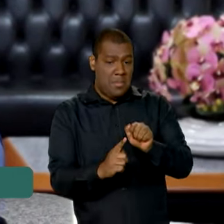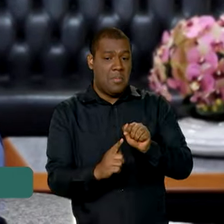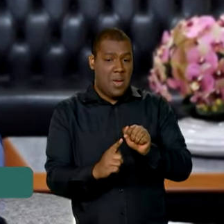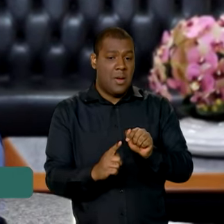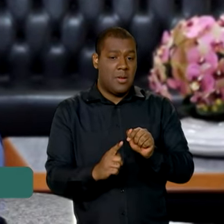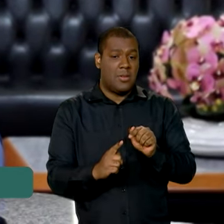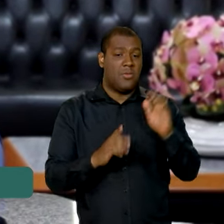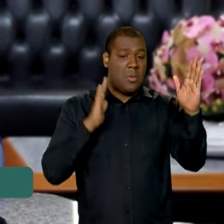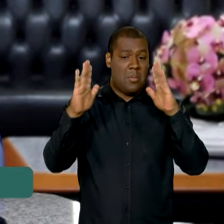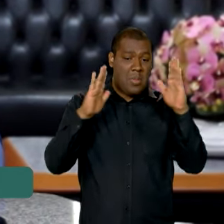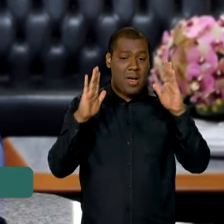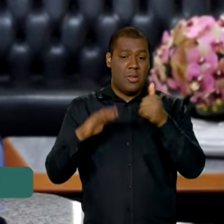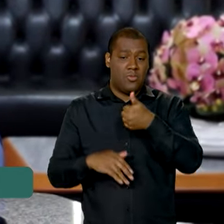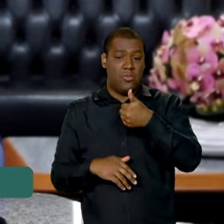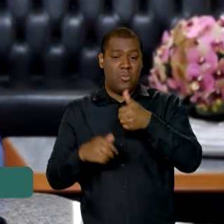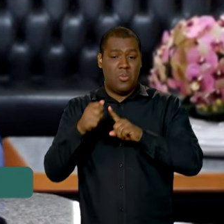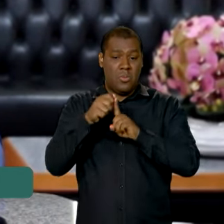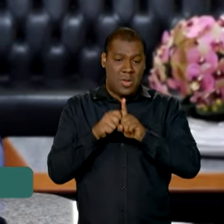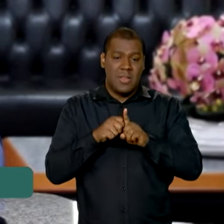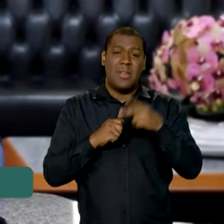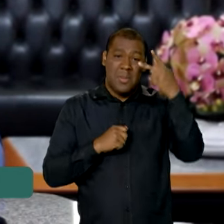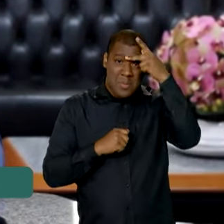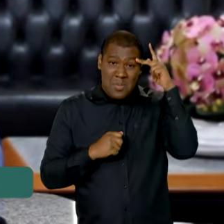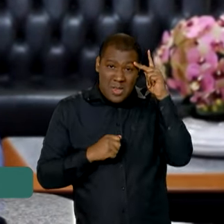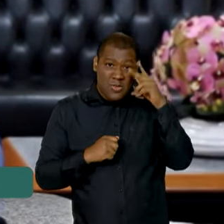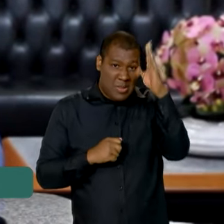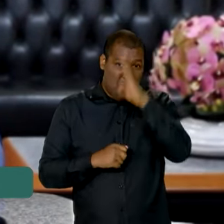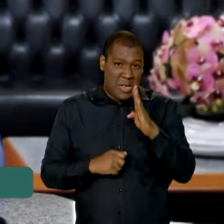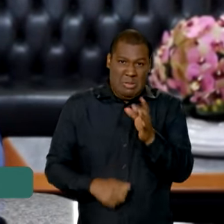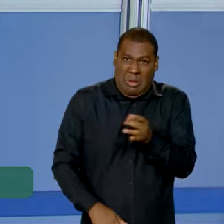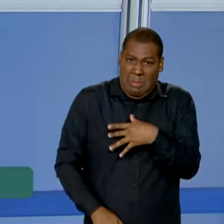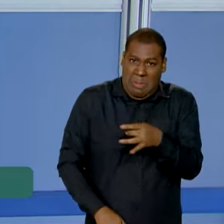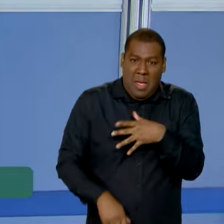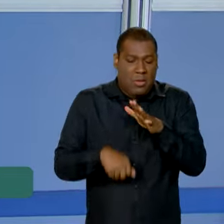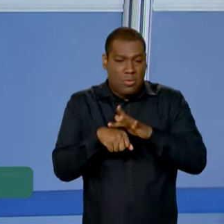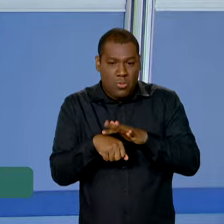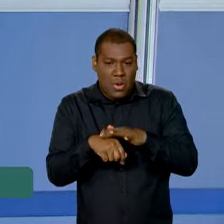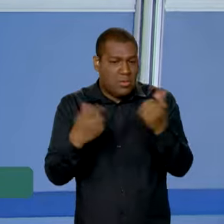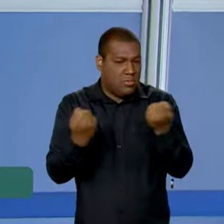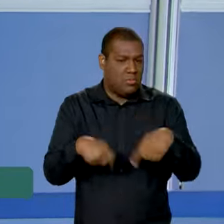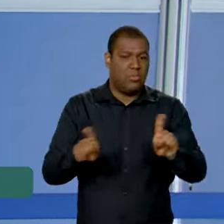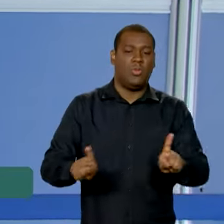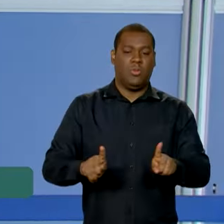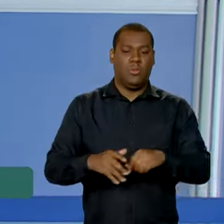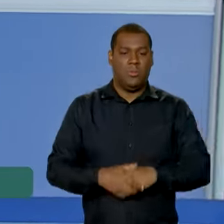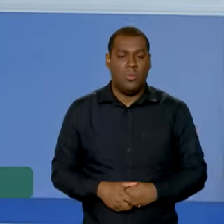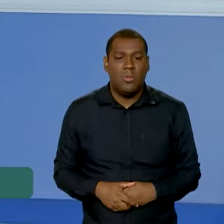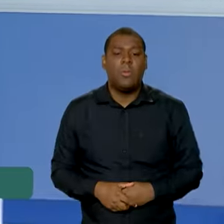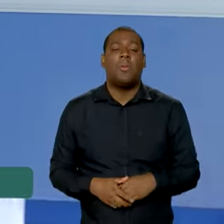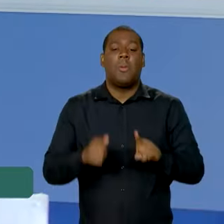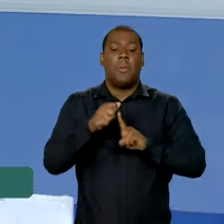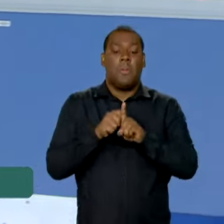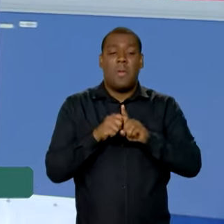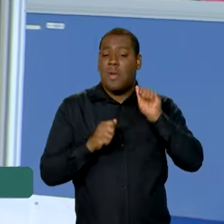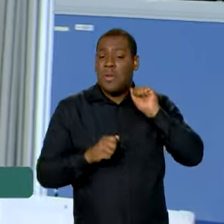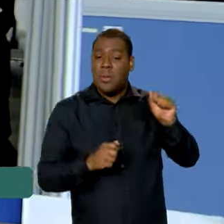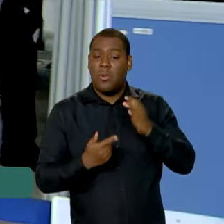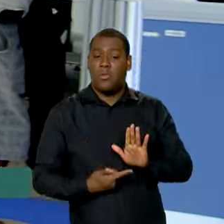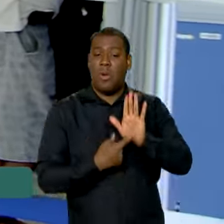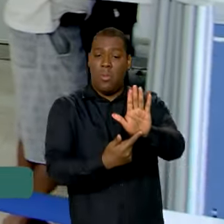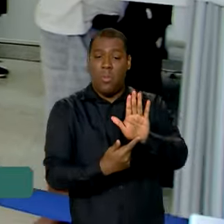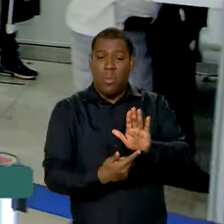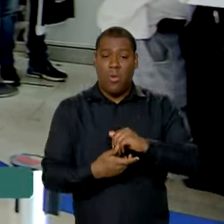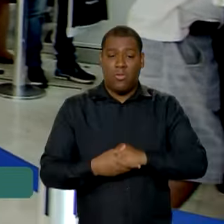chegue a um momento em que todos os brasileiros não tenham mais medo de ficar doente. O levantamento do mês de abril também mostrou uma redução